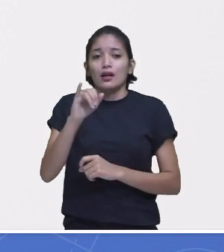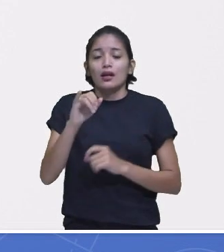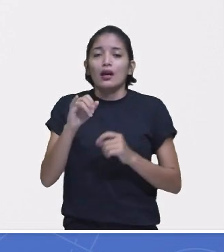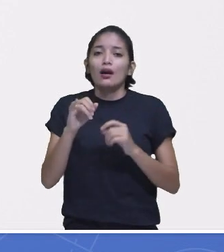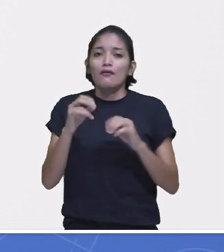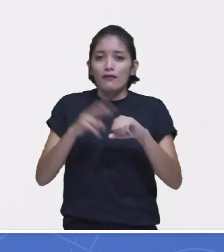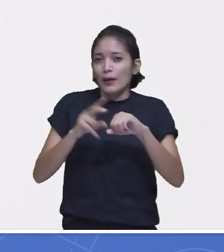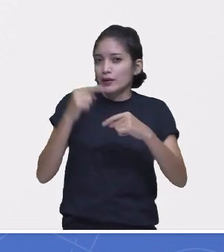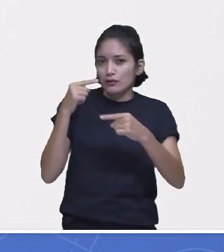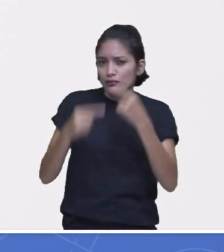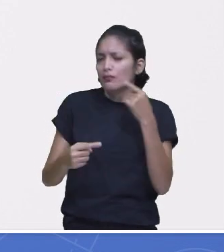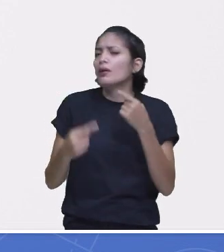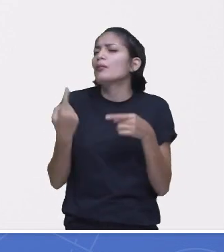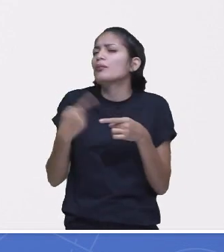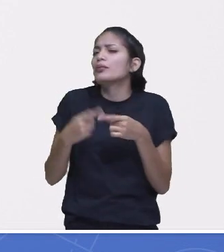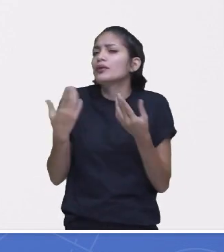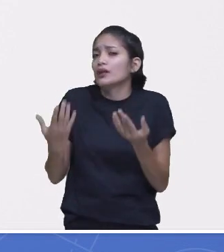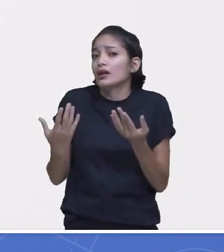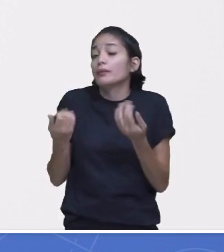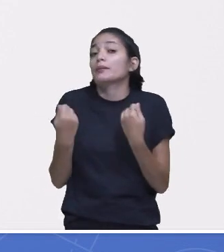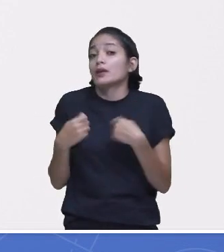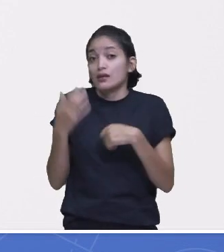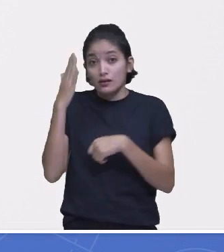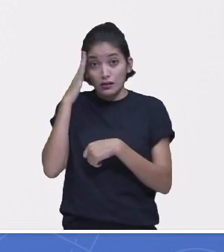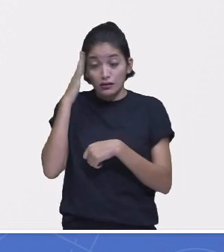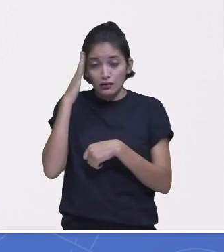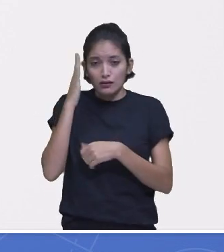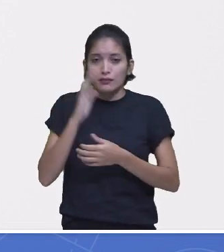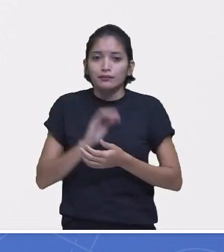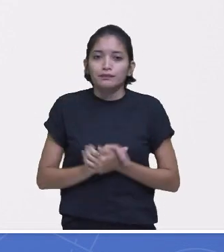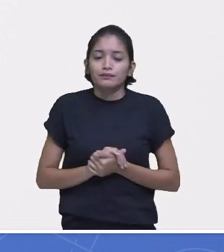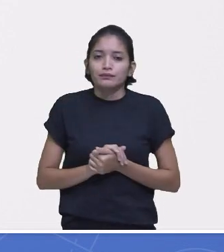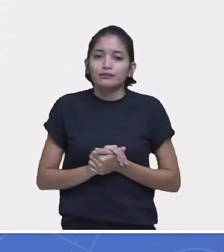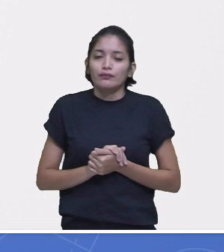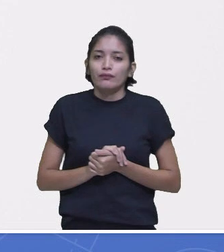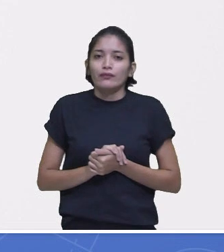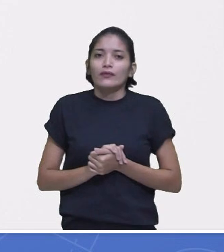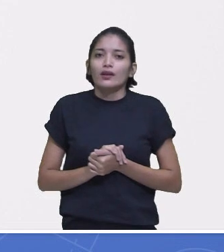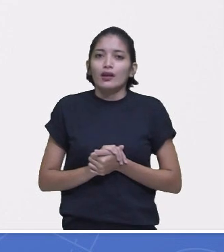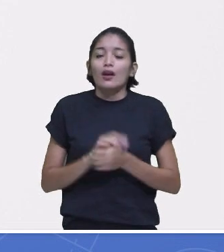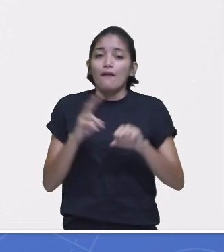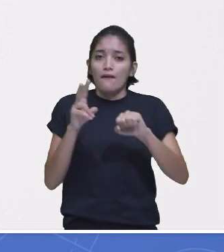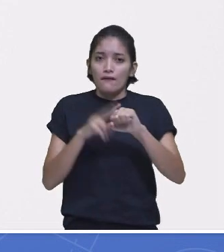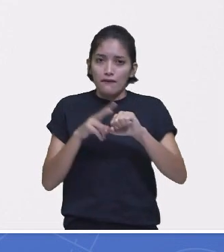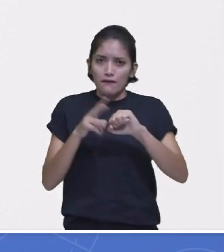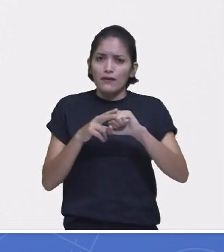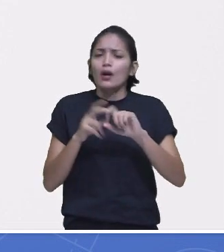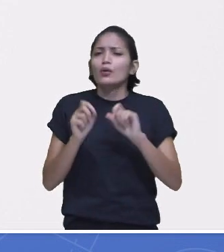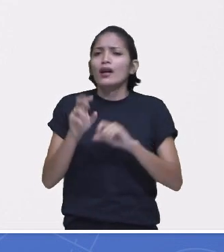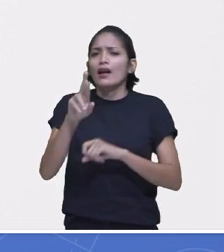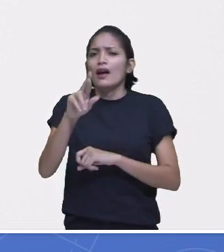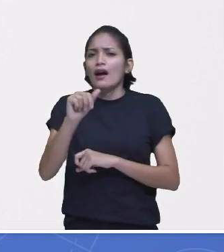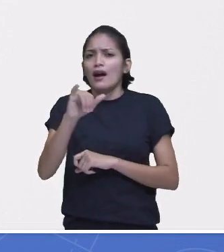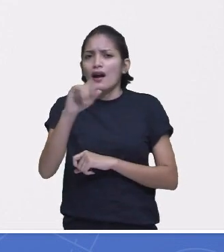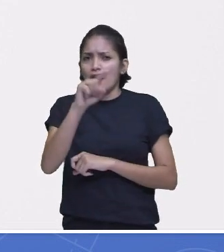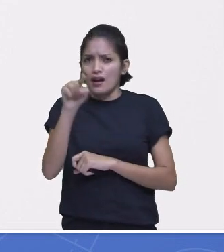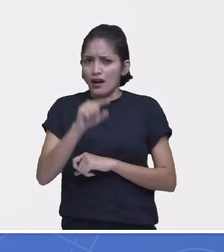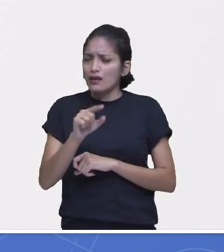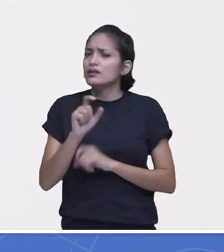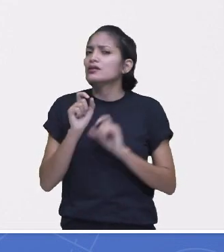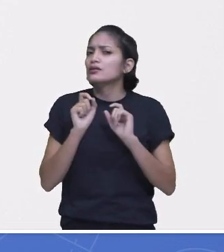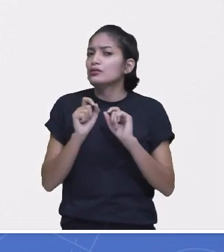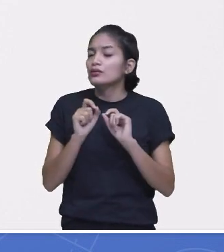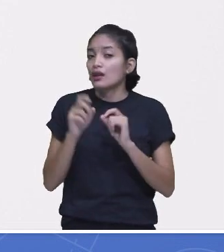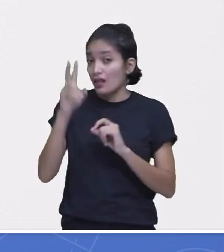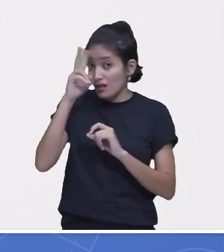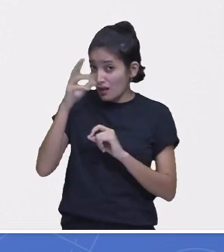Pessoal, por que são irregulares? Tem que saber disso. Porque a raiz do verbo... O que é a raiz, professor? Rapidinho, lembrando